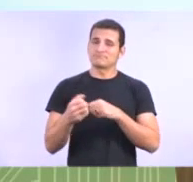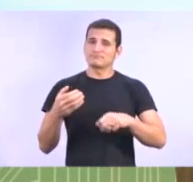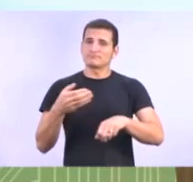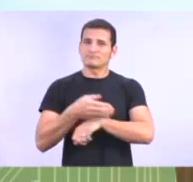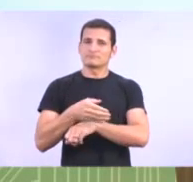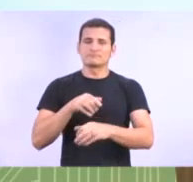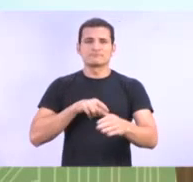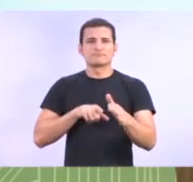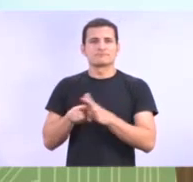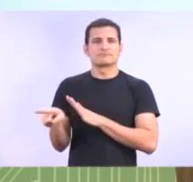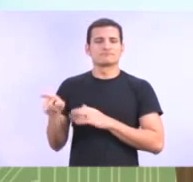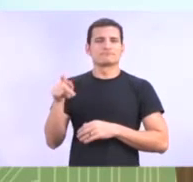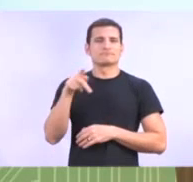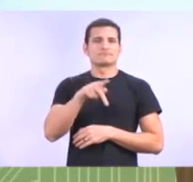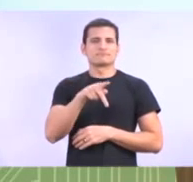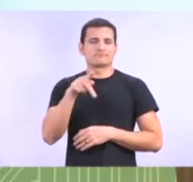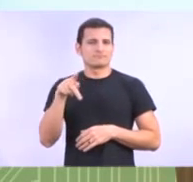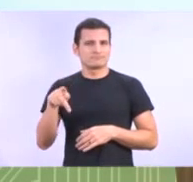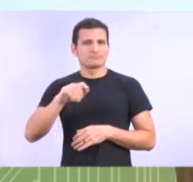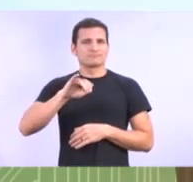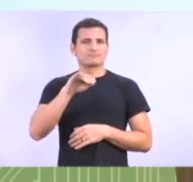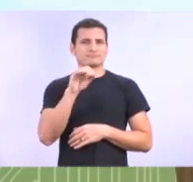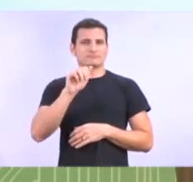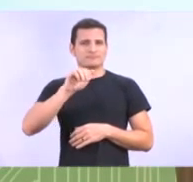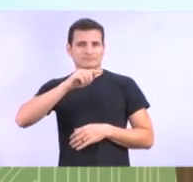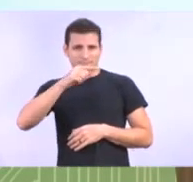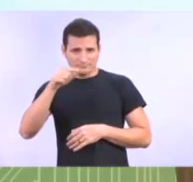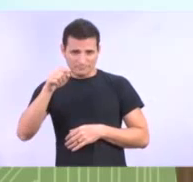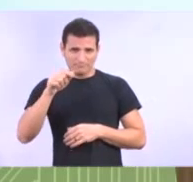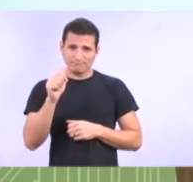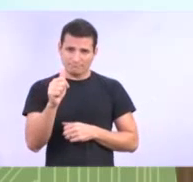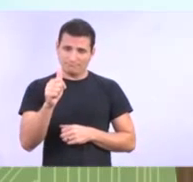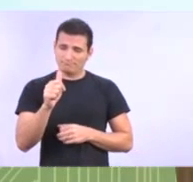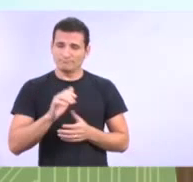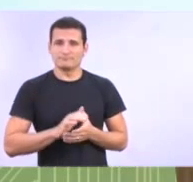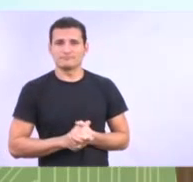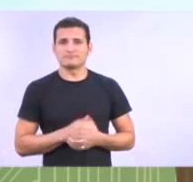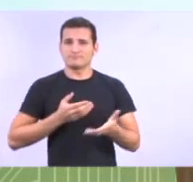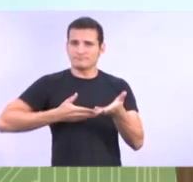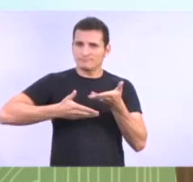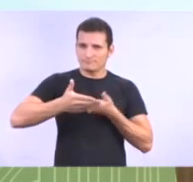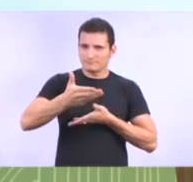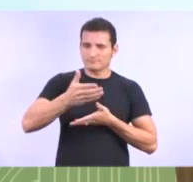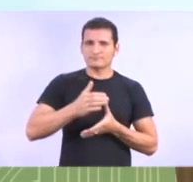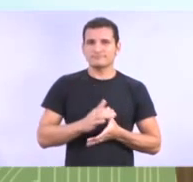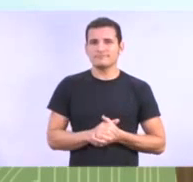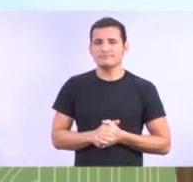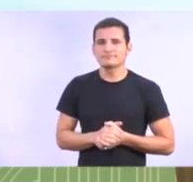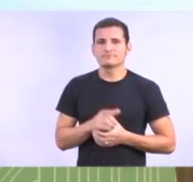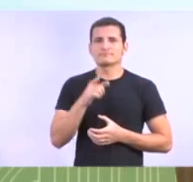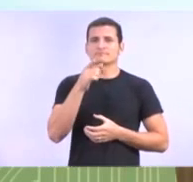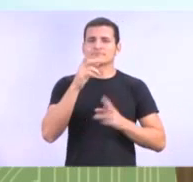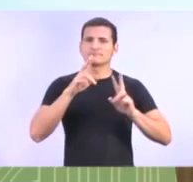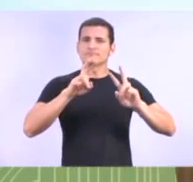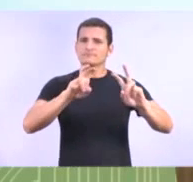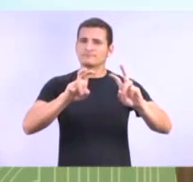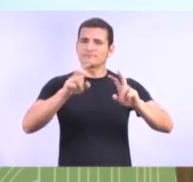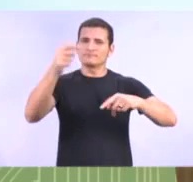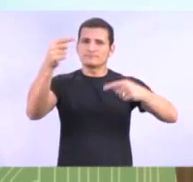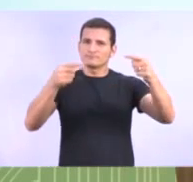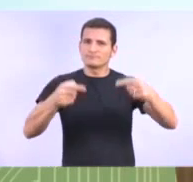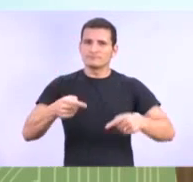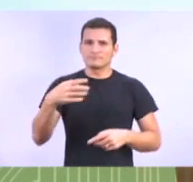João Batista pelo chat que a gente vai estar interagindo aí. Vocês devem ter percebido, né? A questão